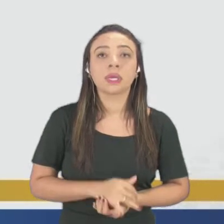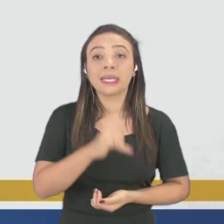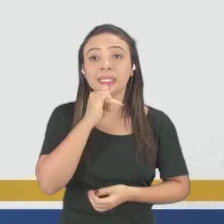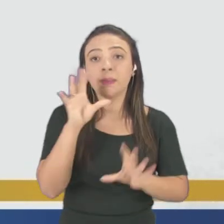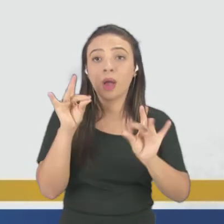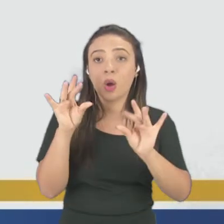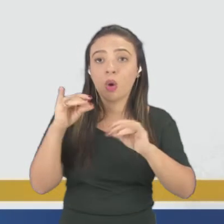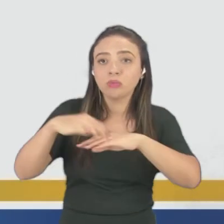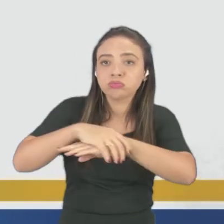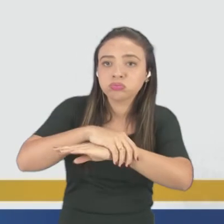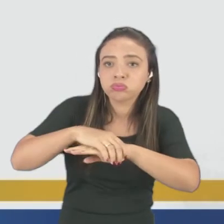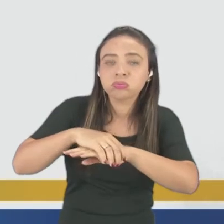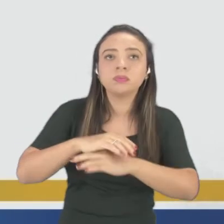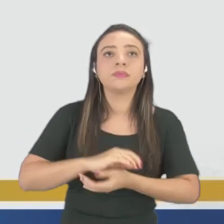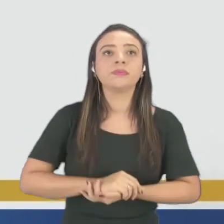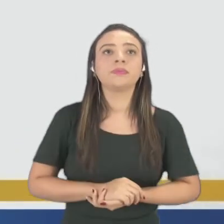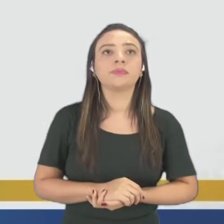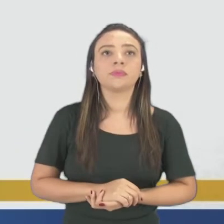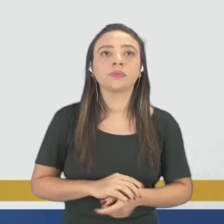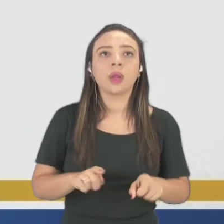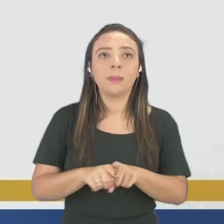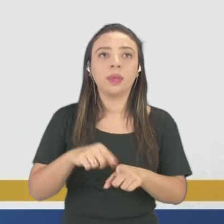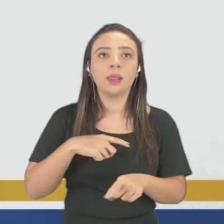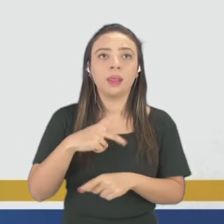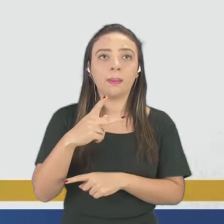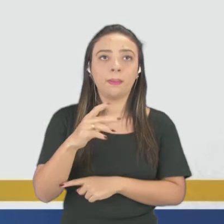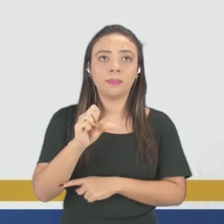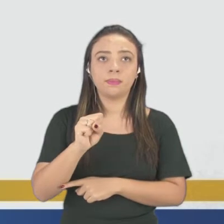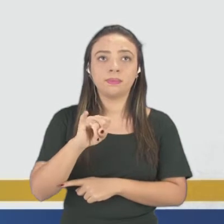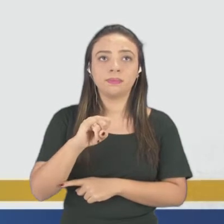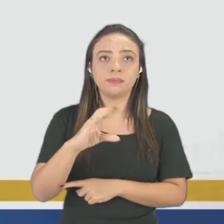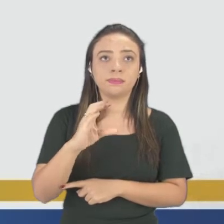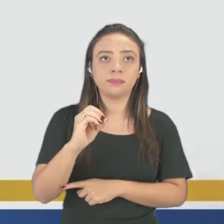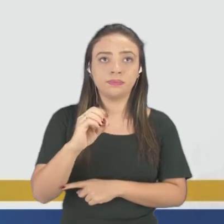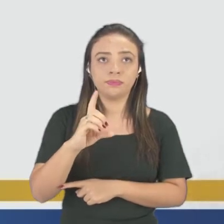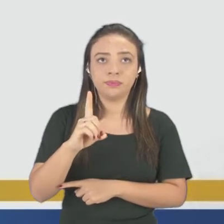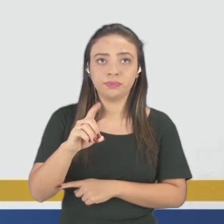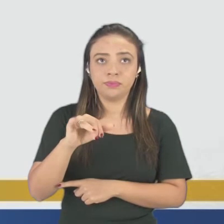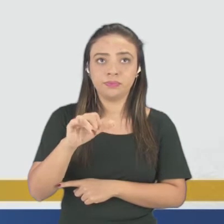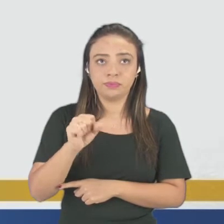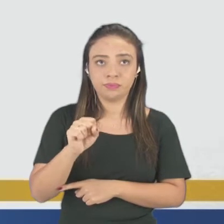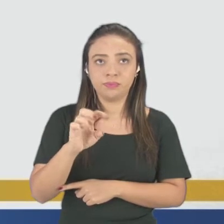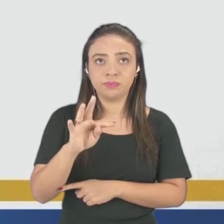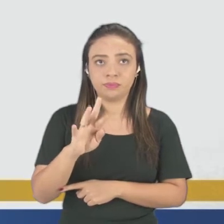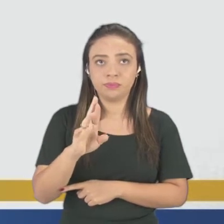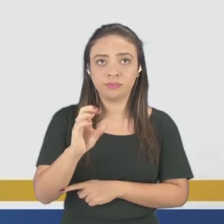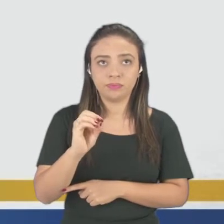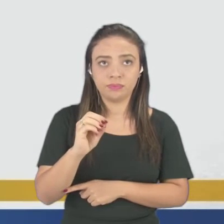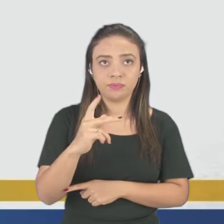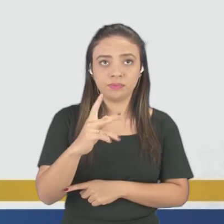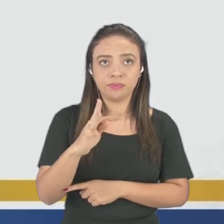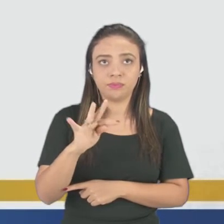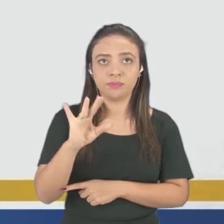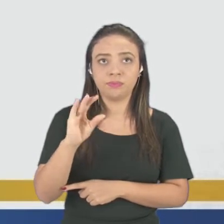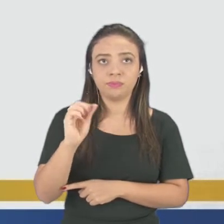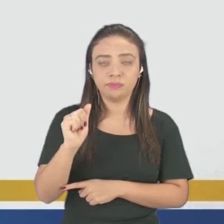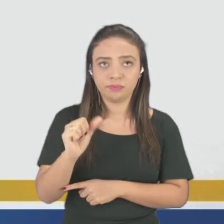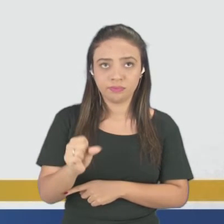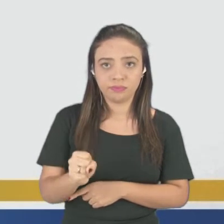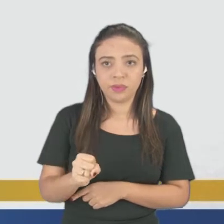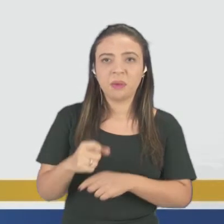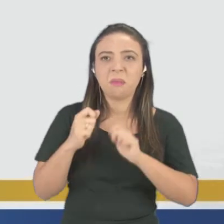sapateiro e etc temos as picicco distróficas são drogas perturbadoras